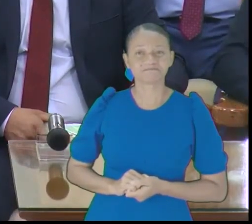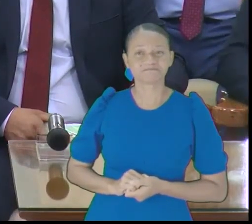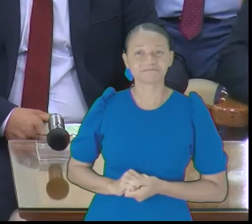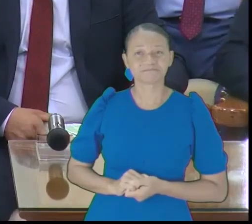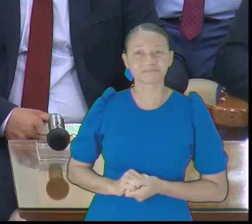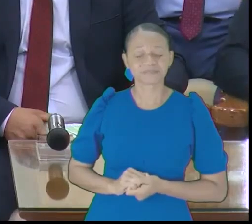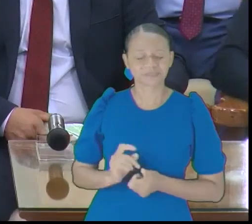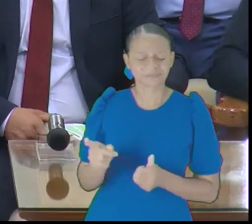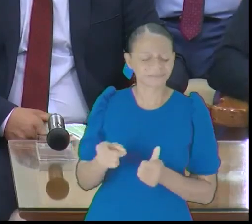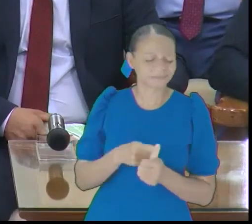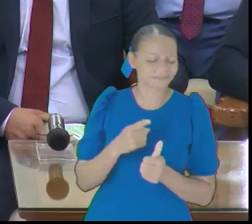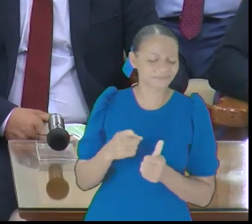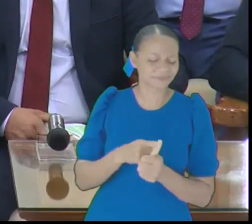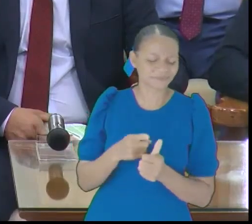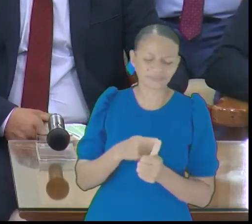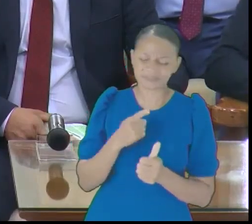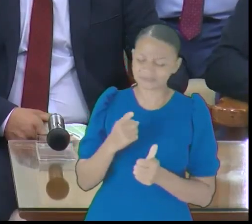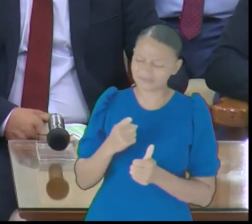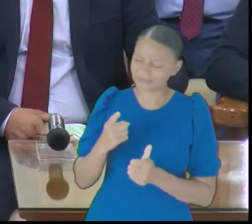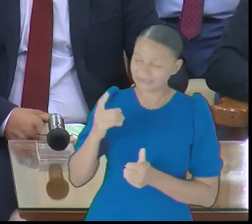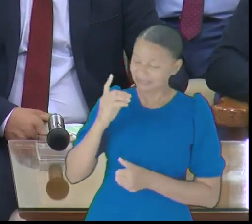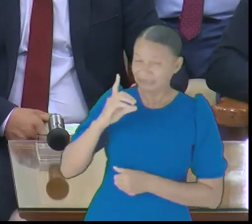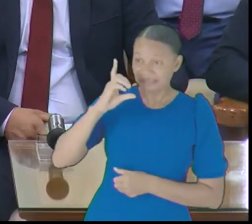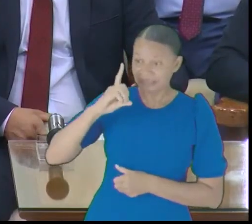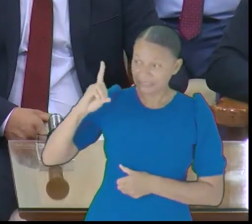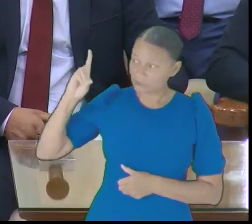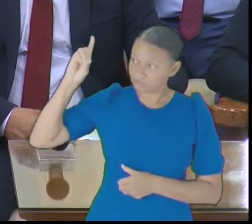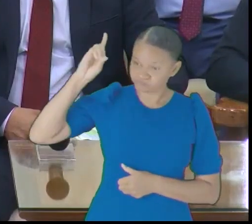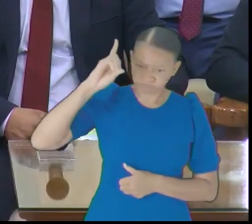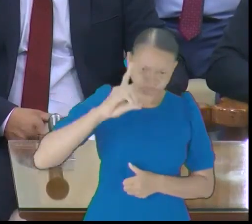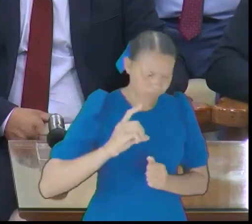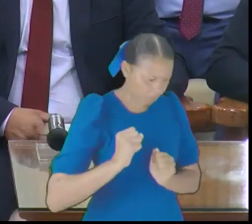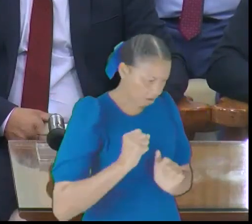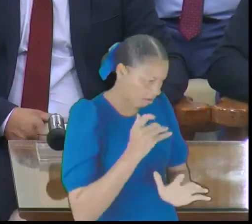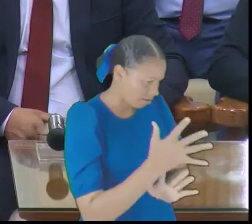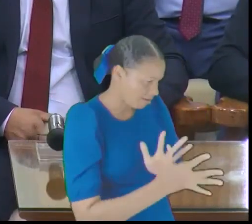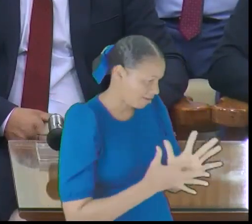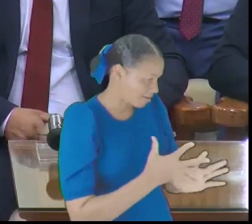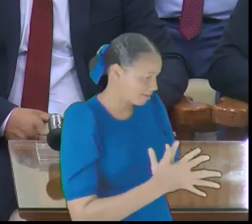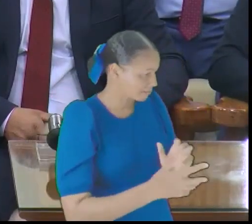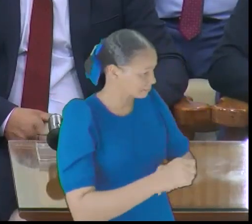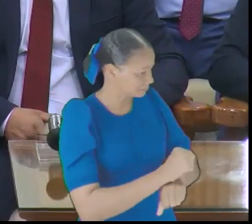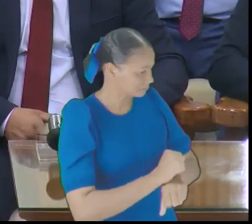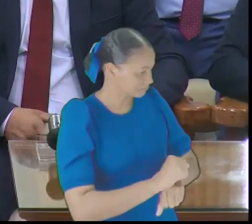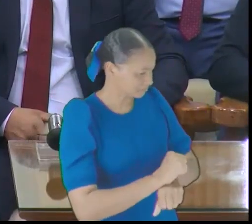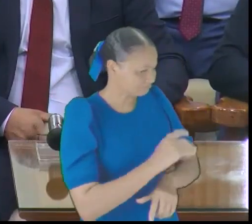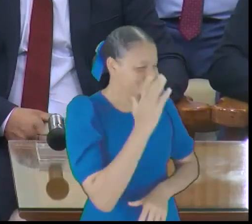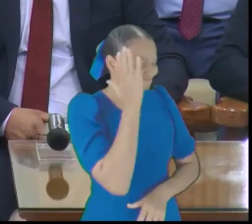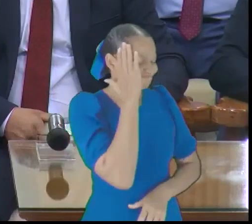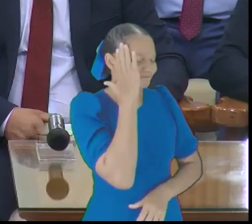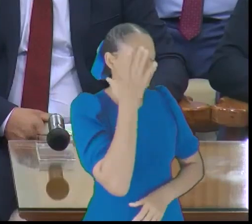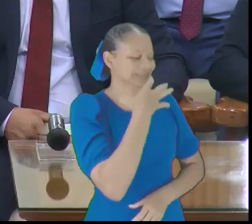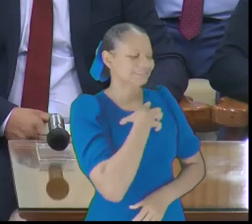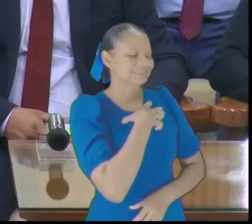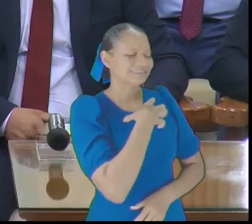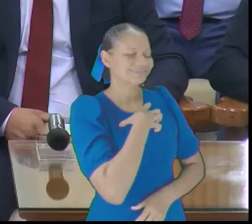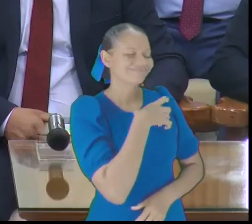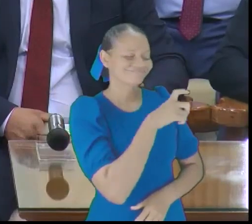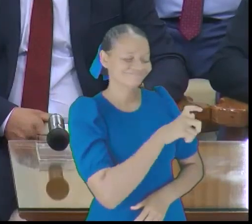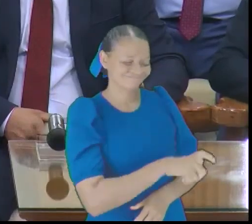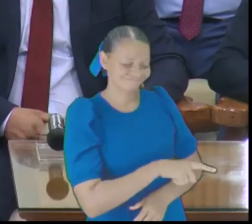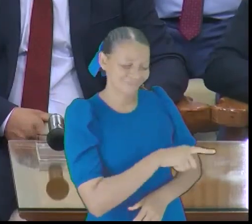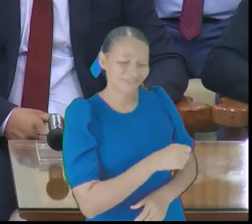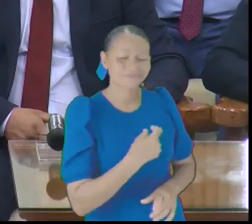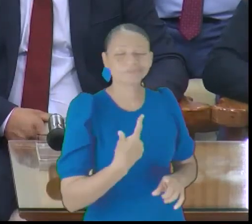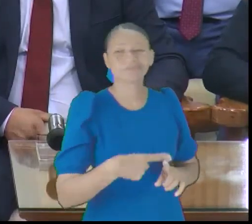E a primeira coisa que Deus fala para Abraão, ele sabe como Abraão está,